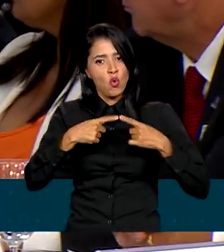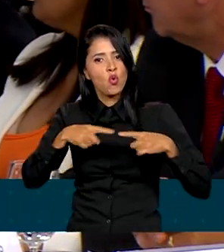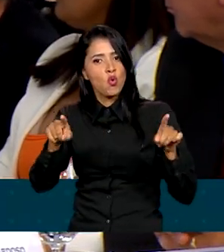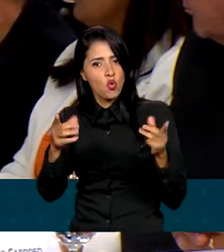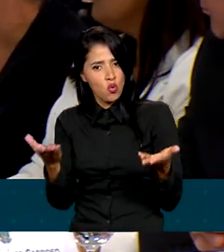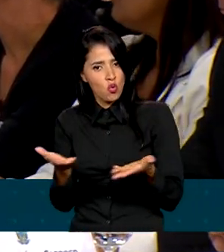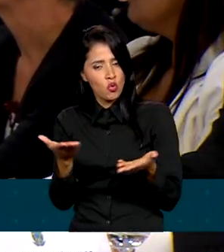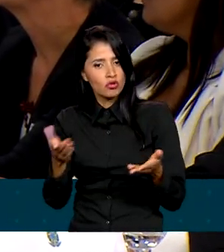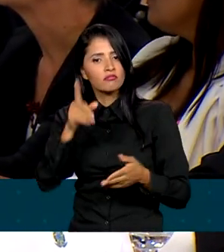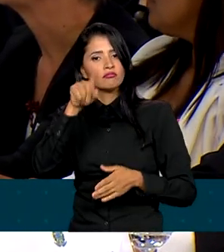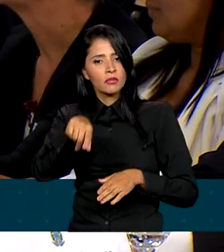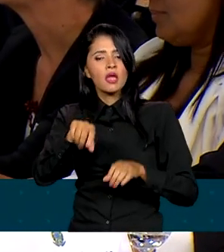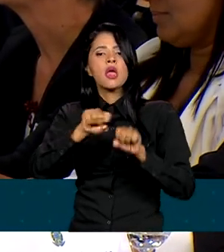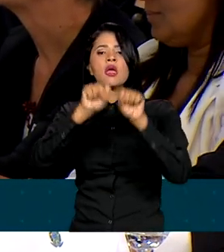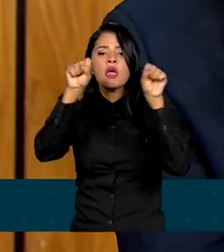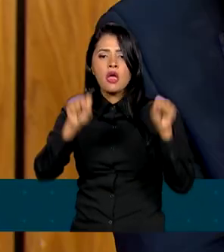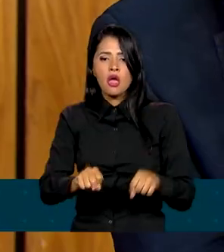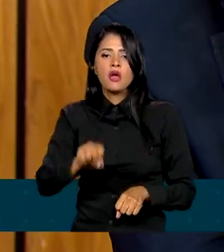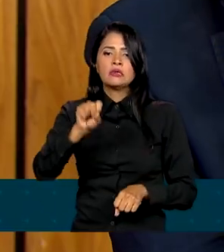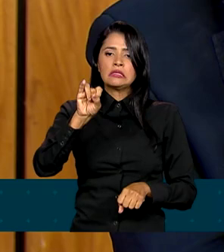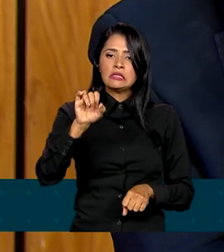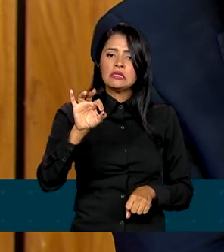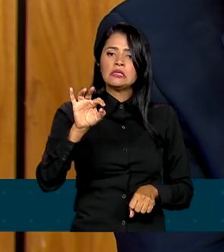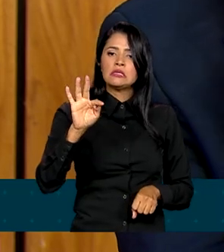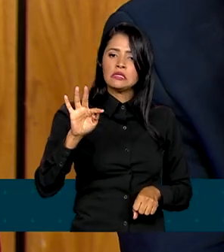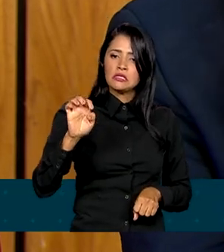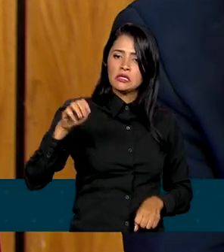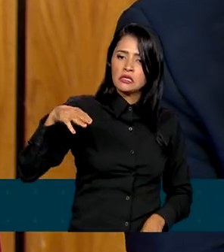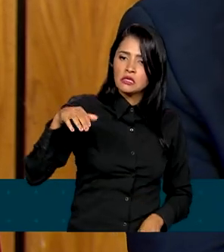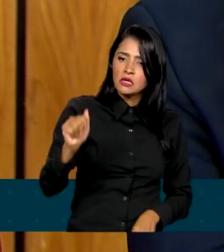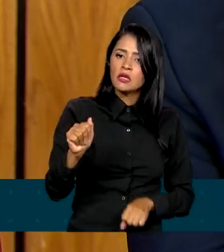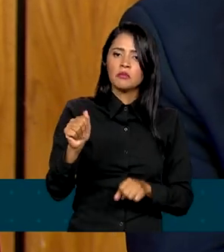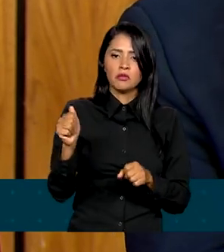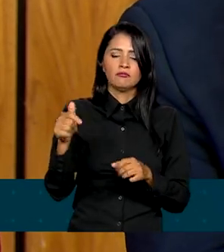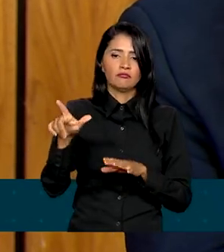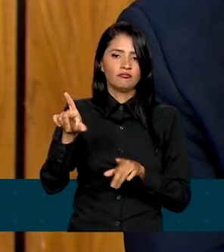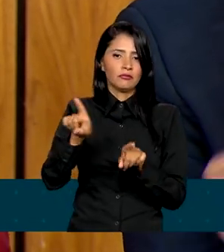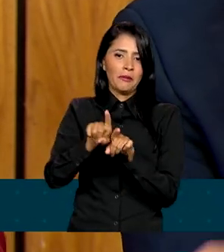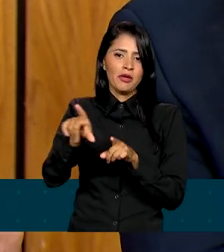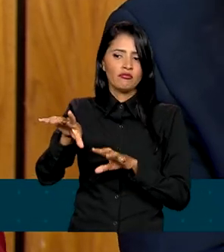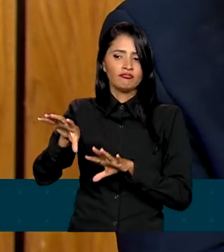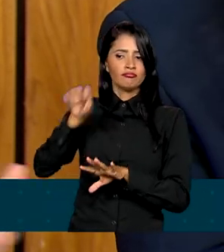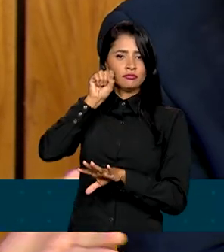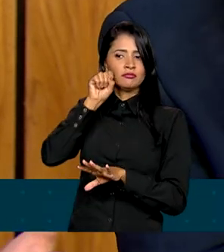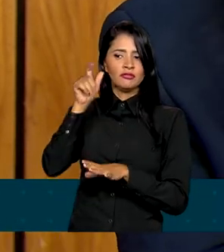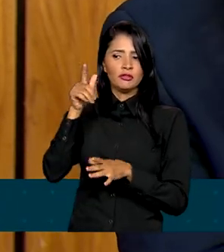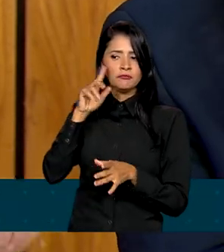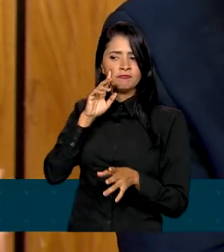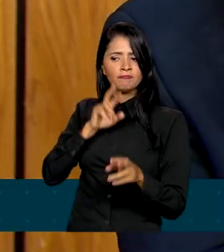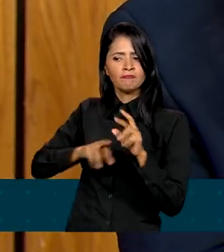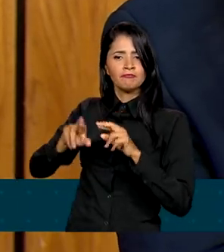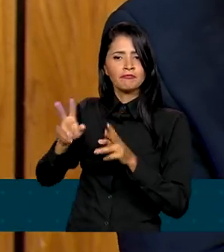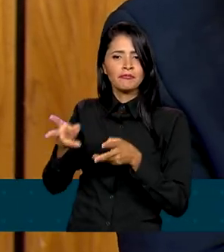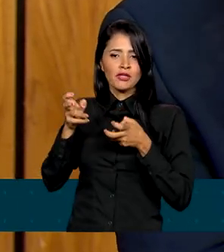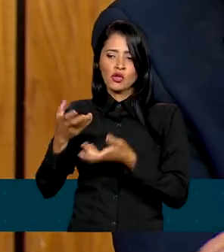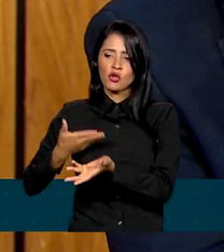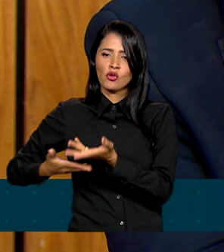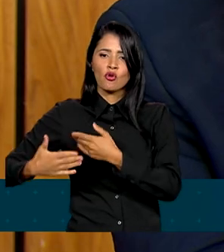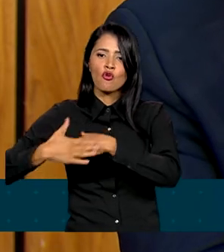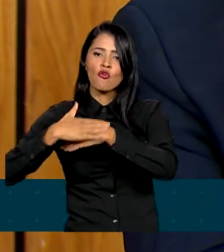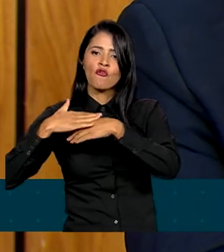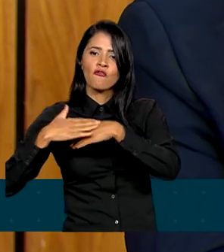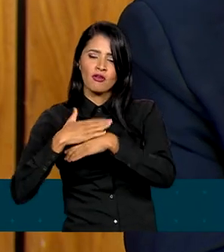sistema de escuta, né, também, de uma certa, um espaço de conversa